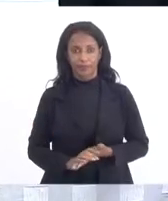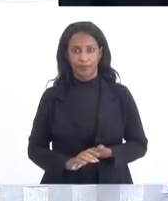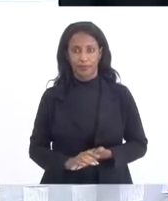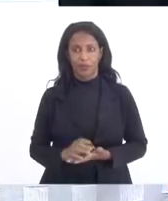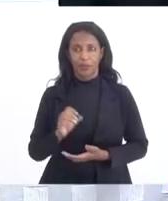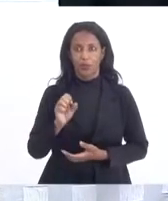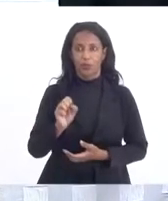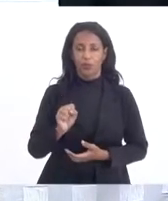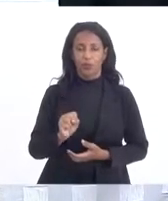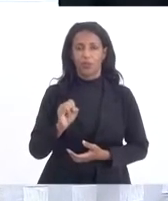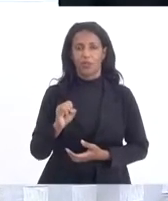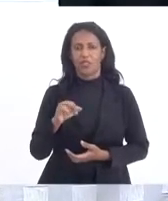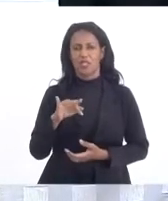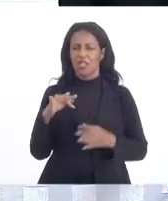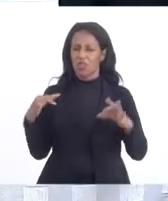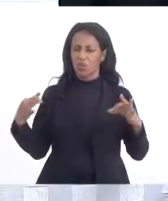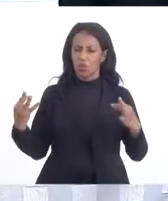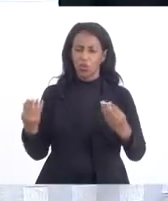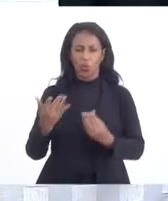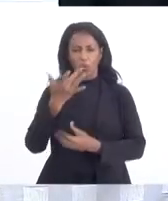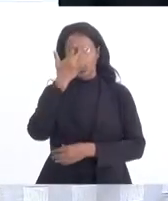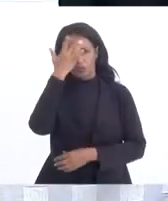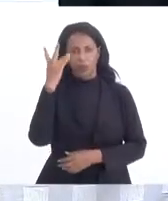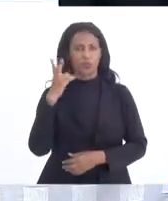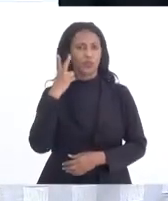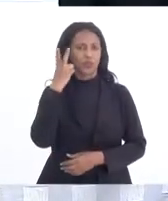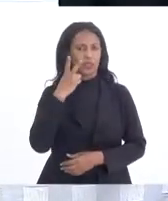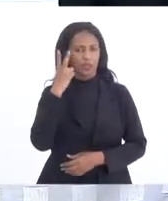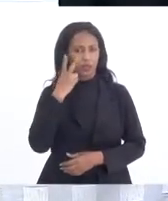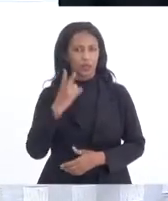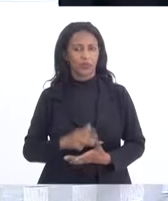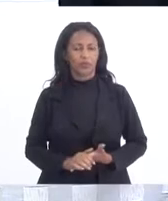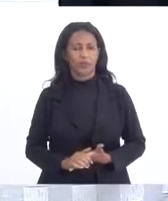Cinei, agradecer todos os presidentes de Câmara e todos os vereadores.